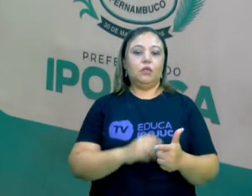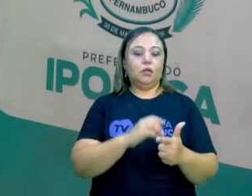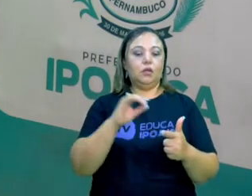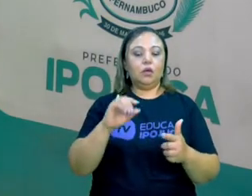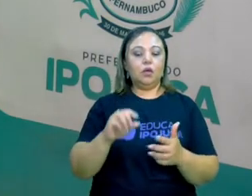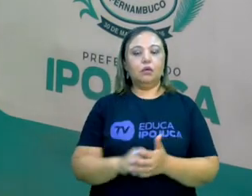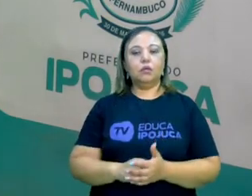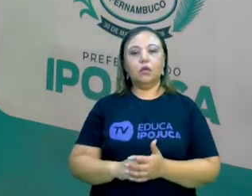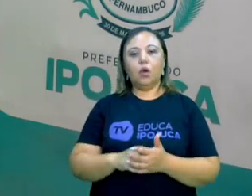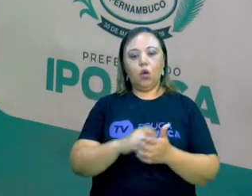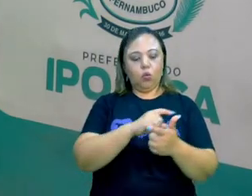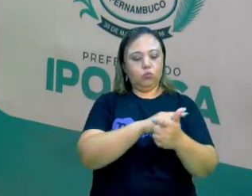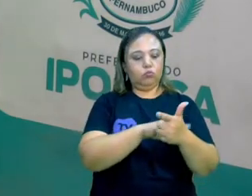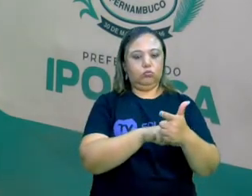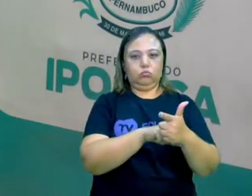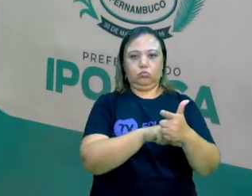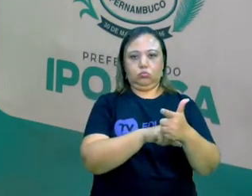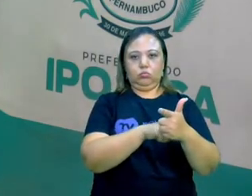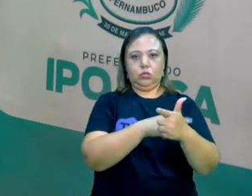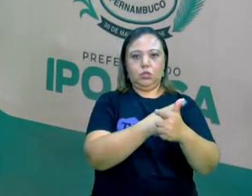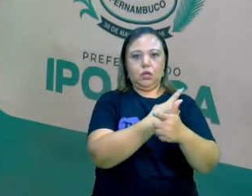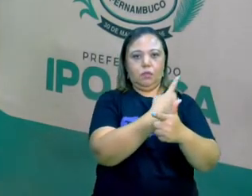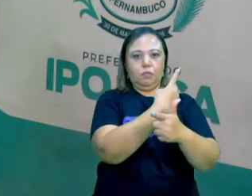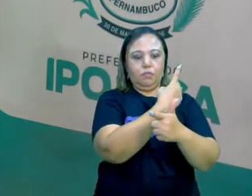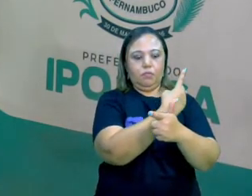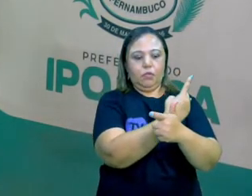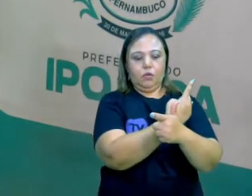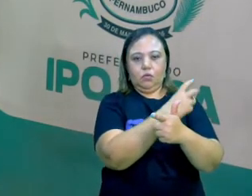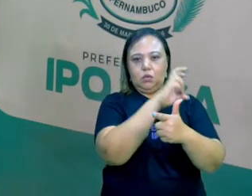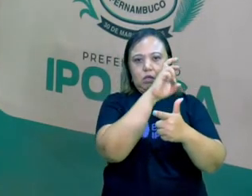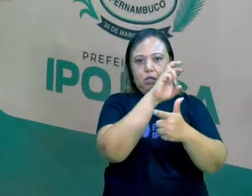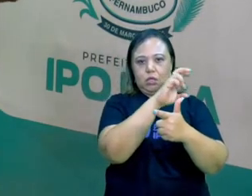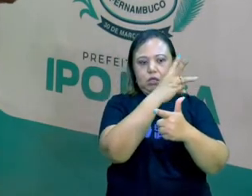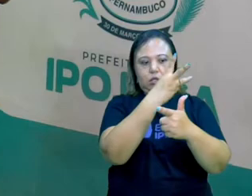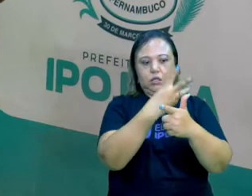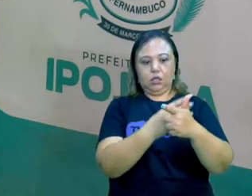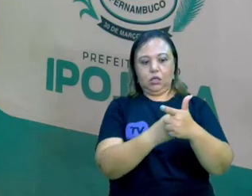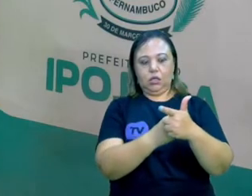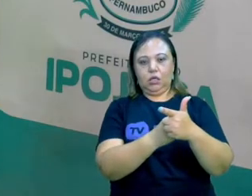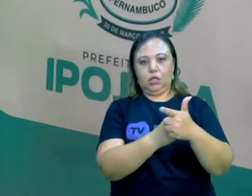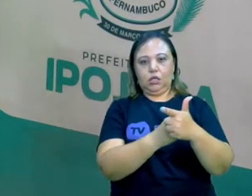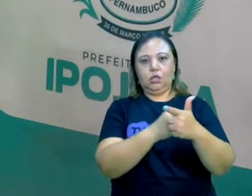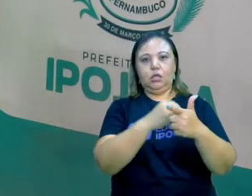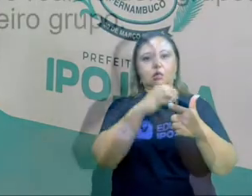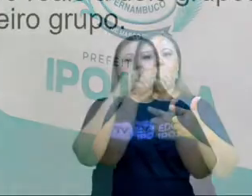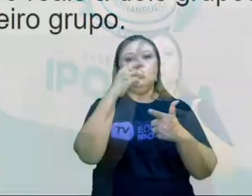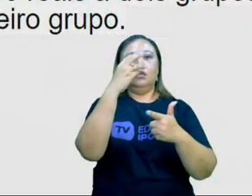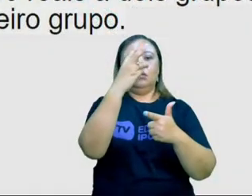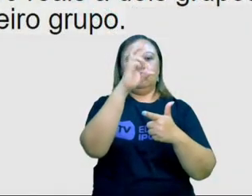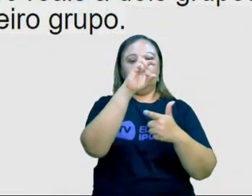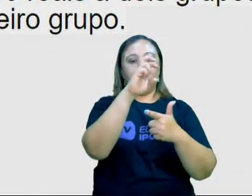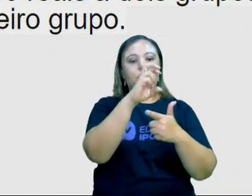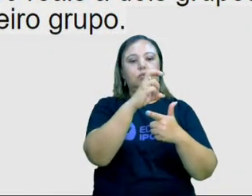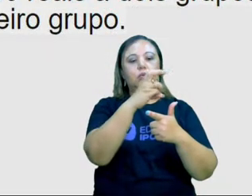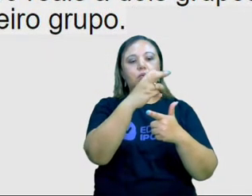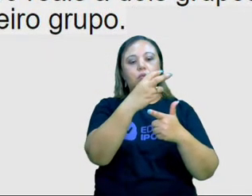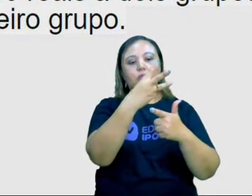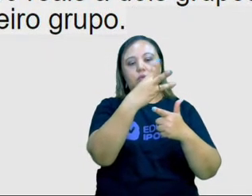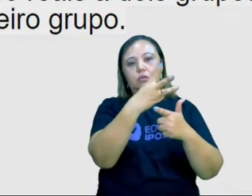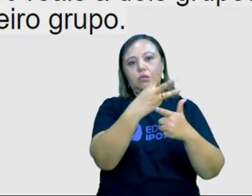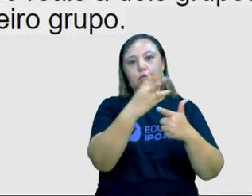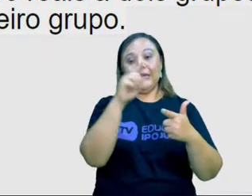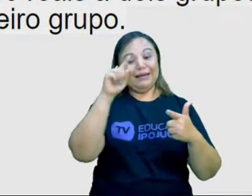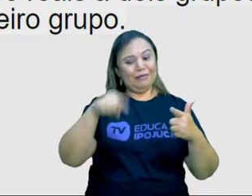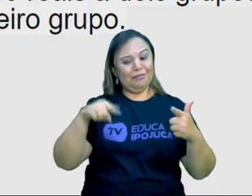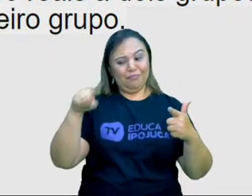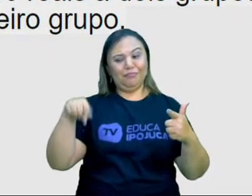cada grupo da instituição. Quanto ele poderia dar? Se a gente for fazer 1.530 tracinhos, é muito